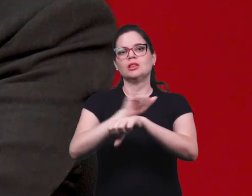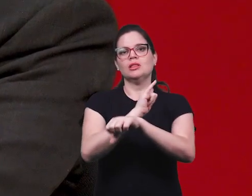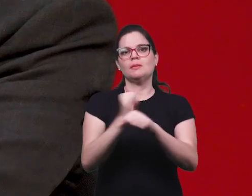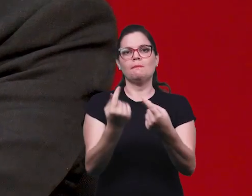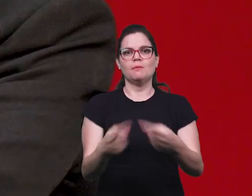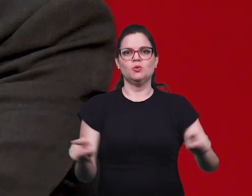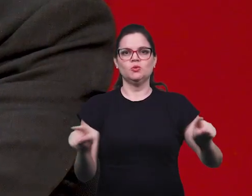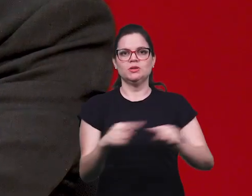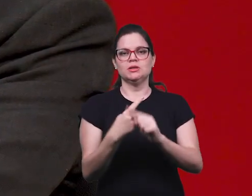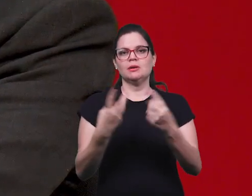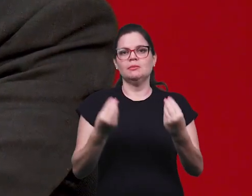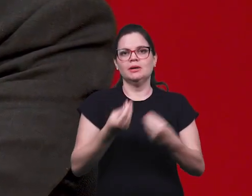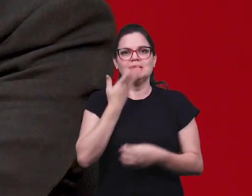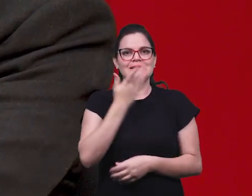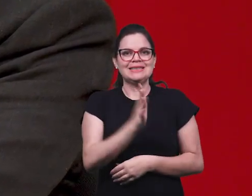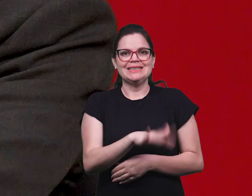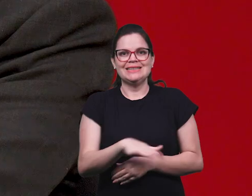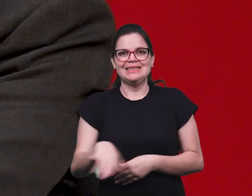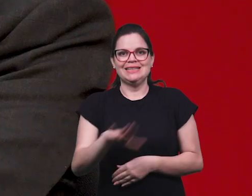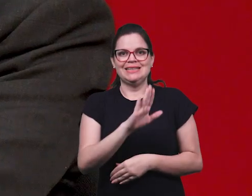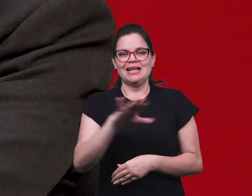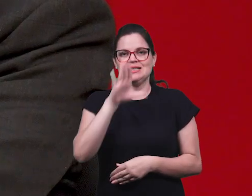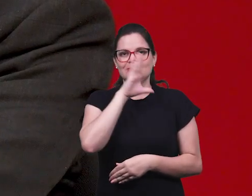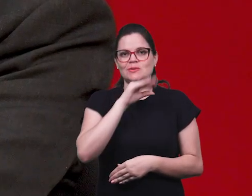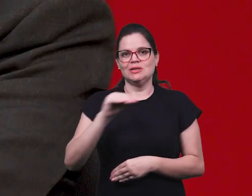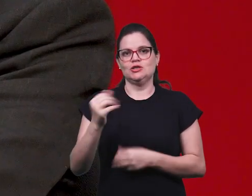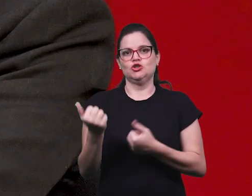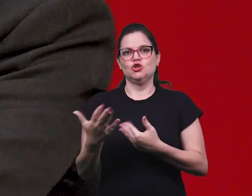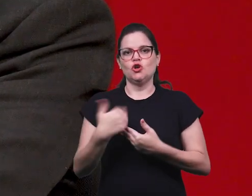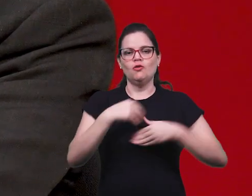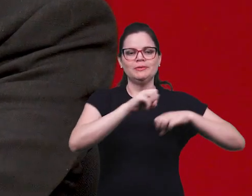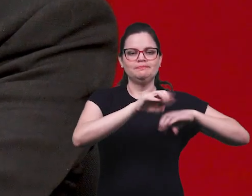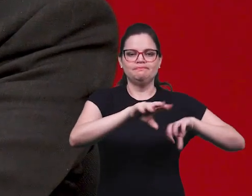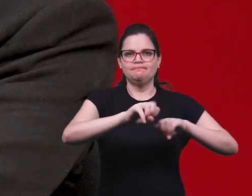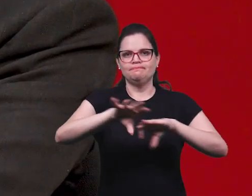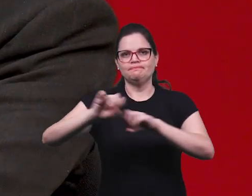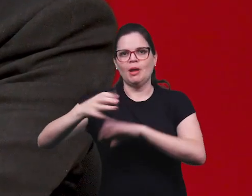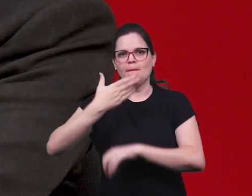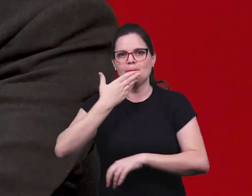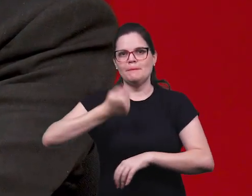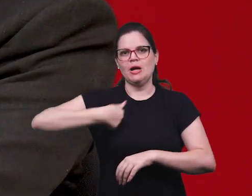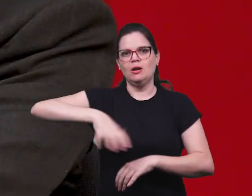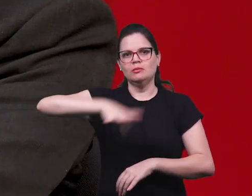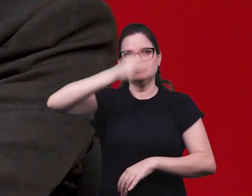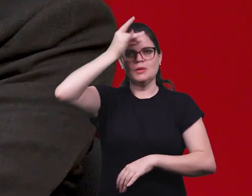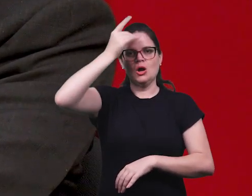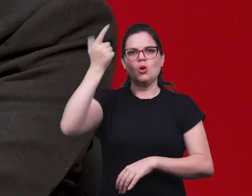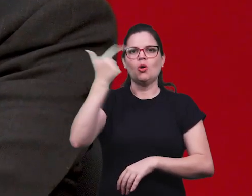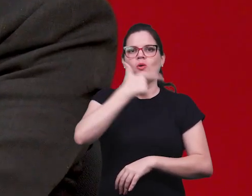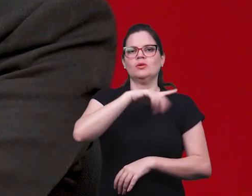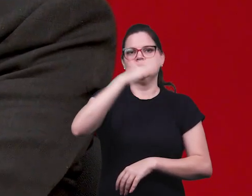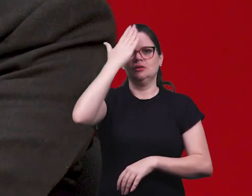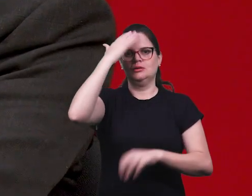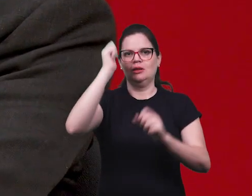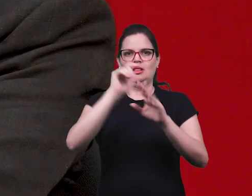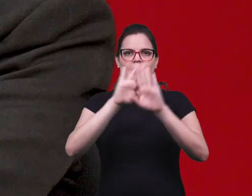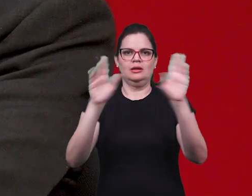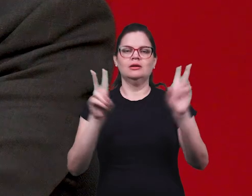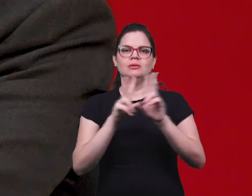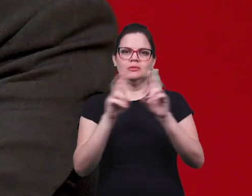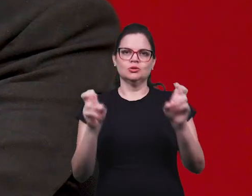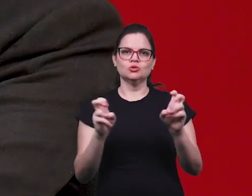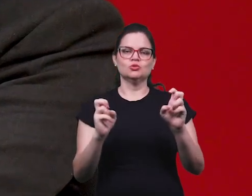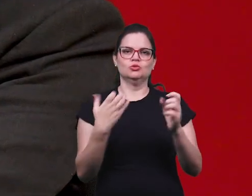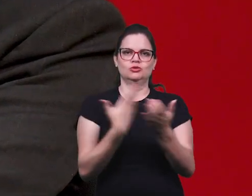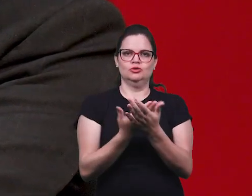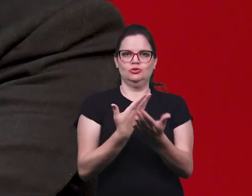para que as nossas crianças, os adolescentes, os jovens, eles tenham melhores rendimentos escolares. Então, hoje